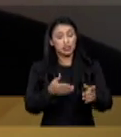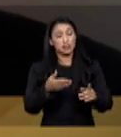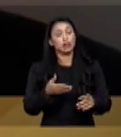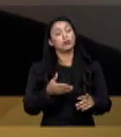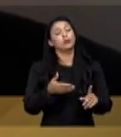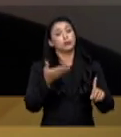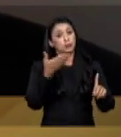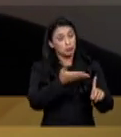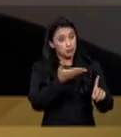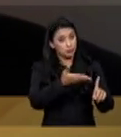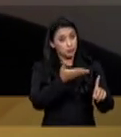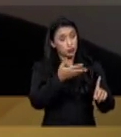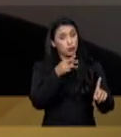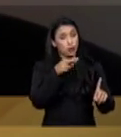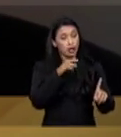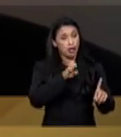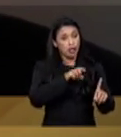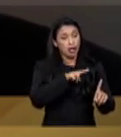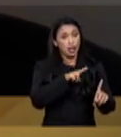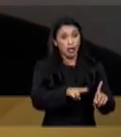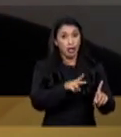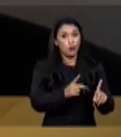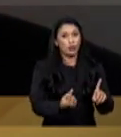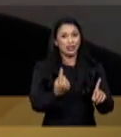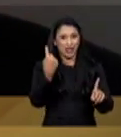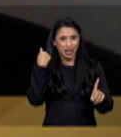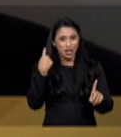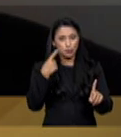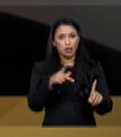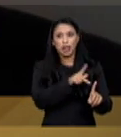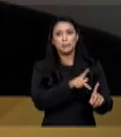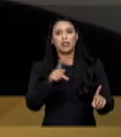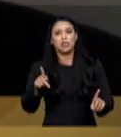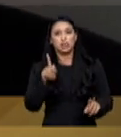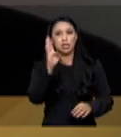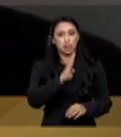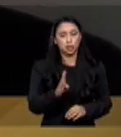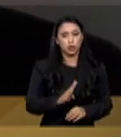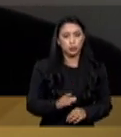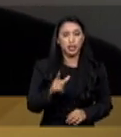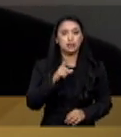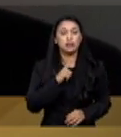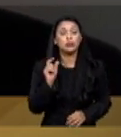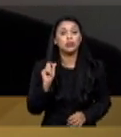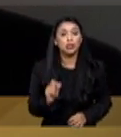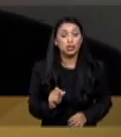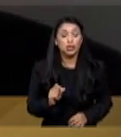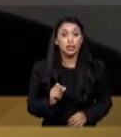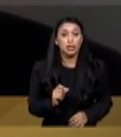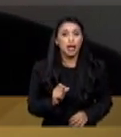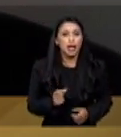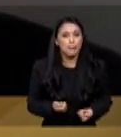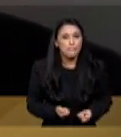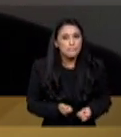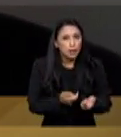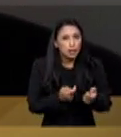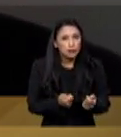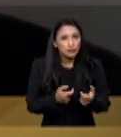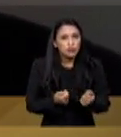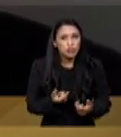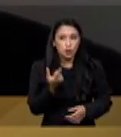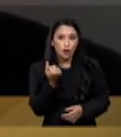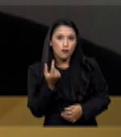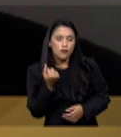paciente no exercício das funções de presidente da República, o qual, em contrapartida, teria sido beneficiado com bens